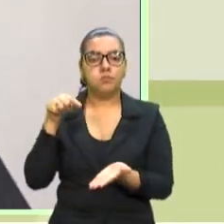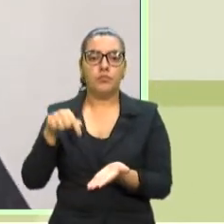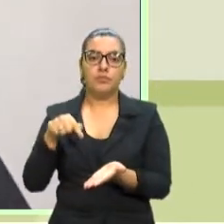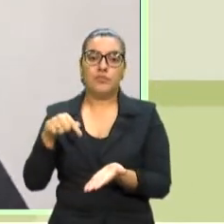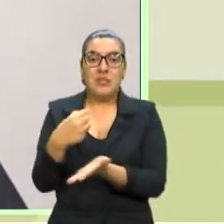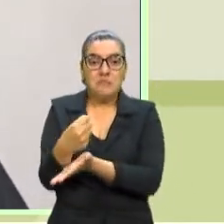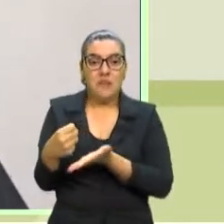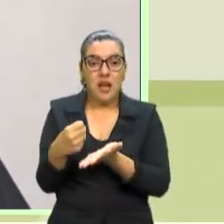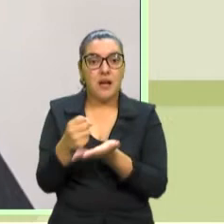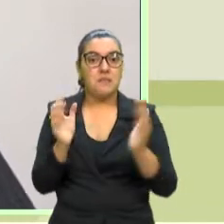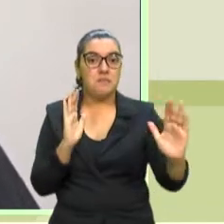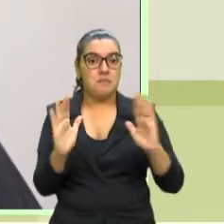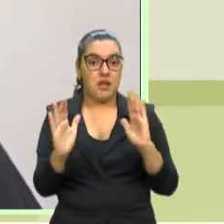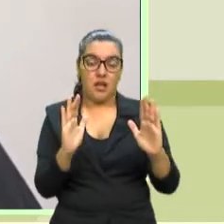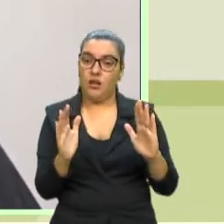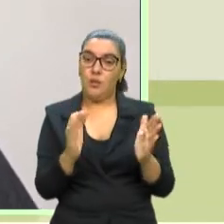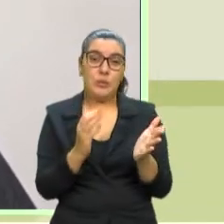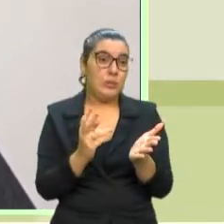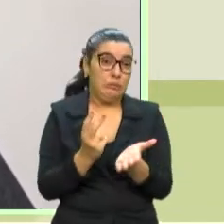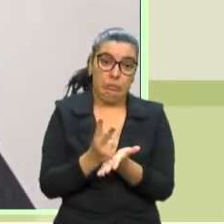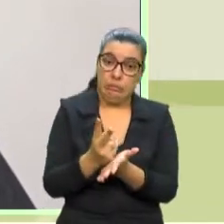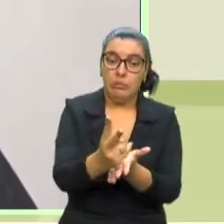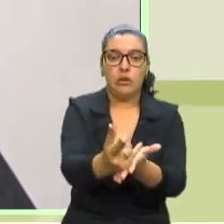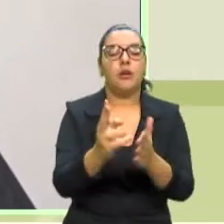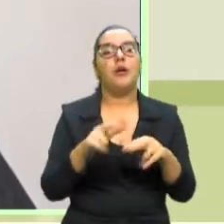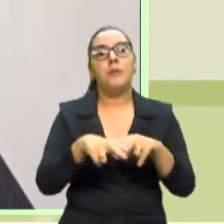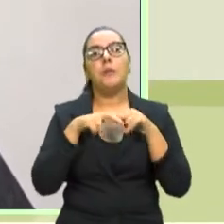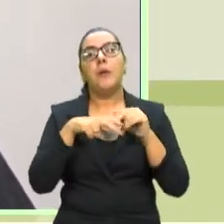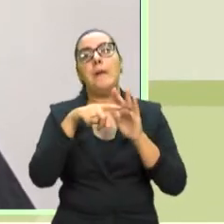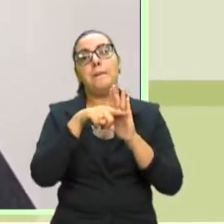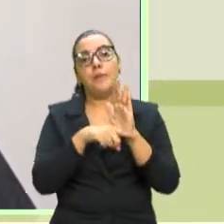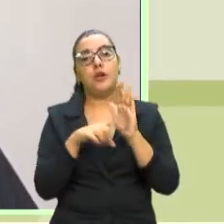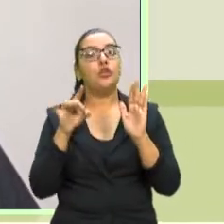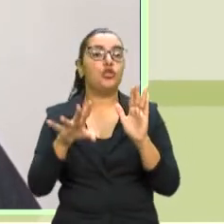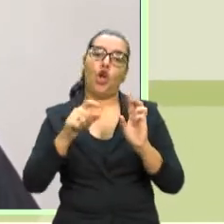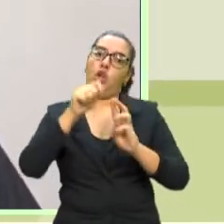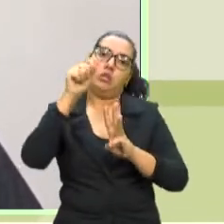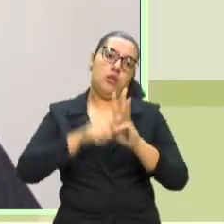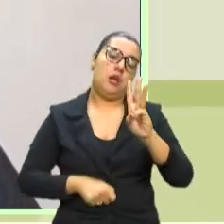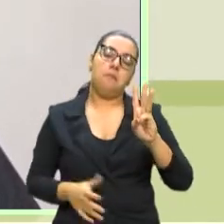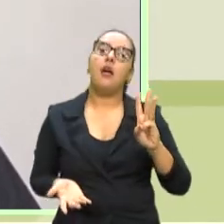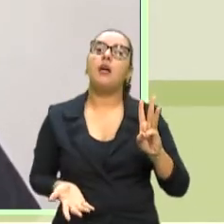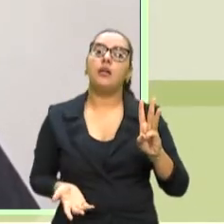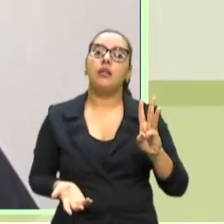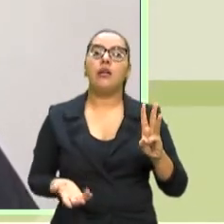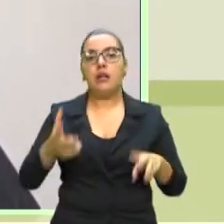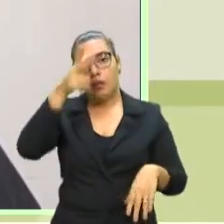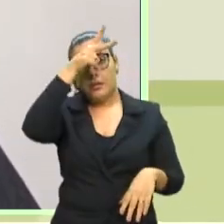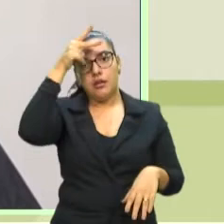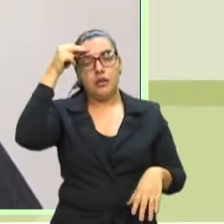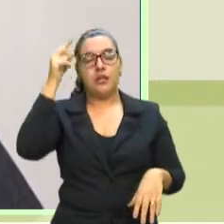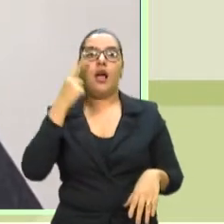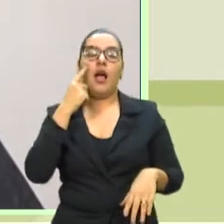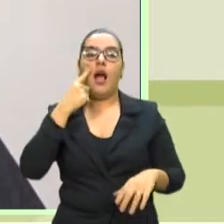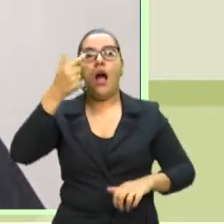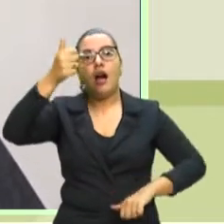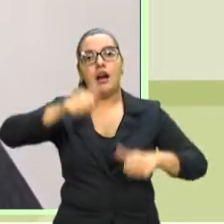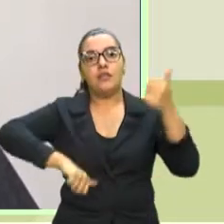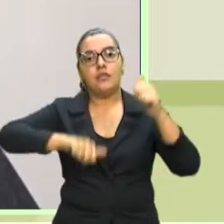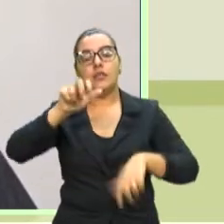período indeterminado. Então, quando foi lançado o programa, seria para 3 meses. Então, o prefeito está avaliando, está vendo a